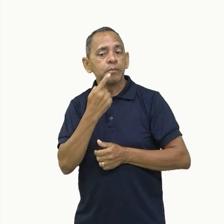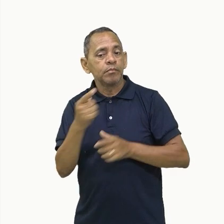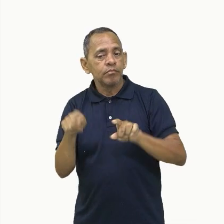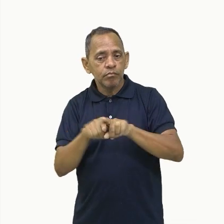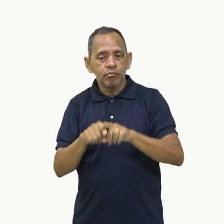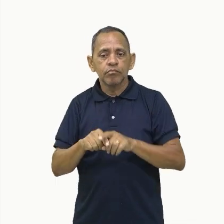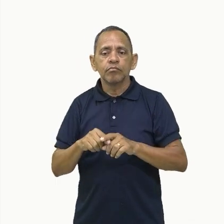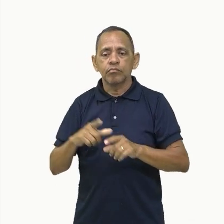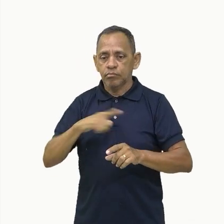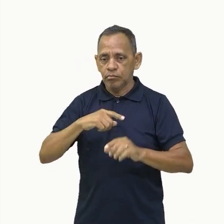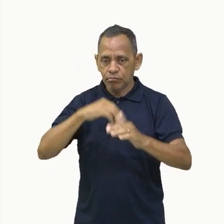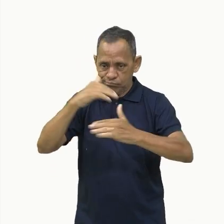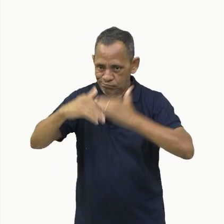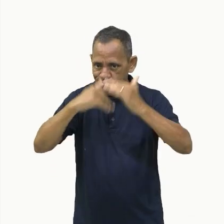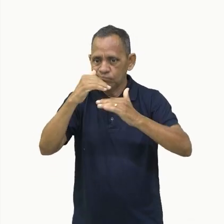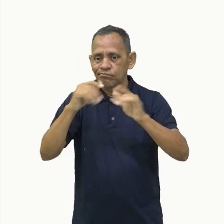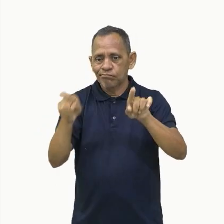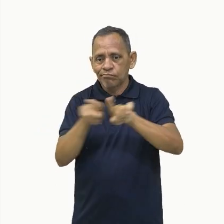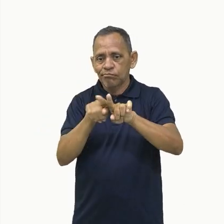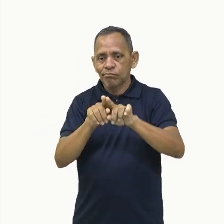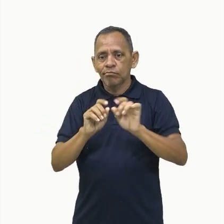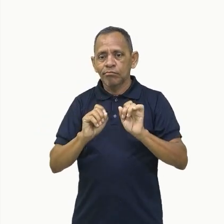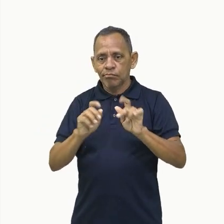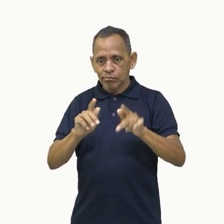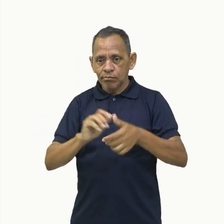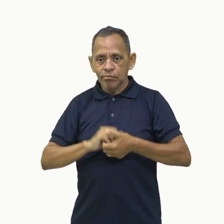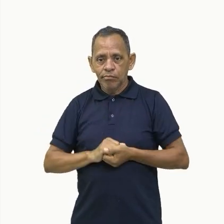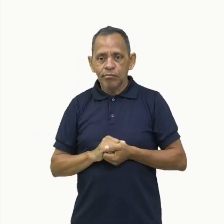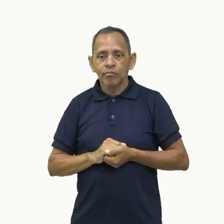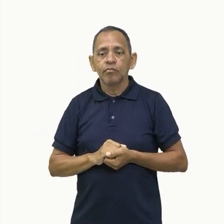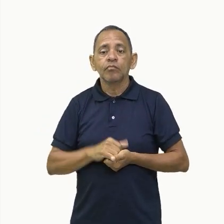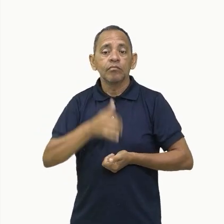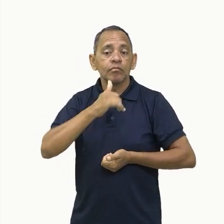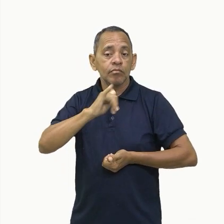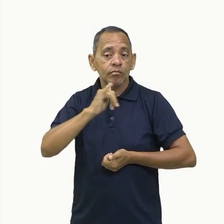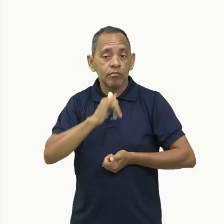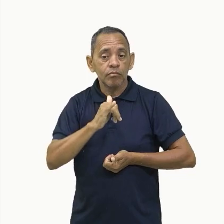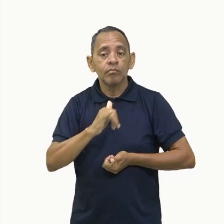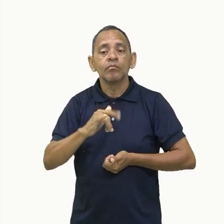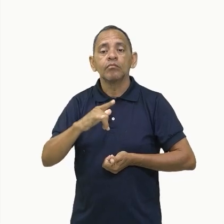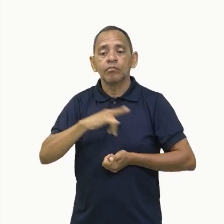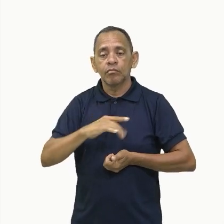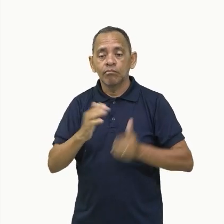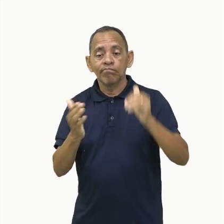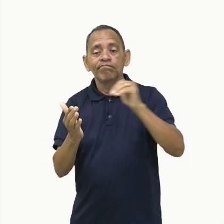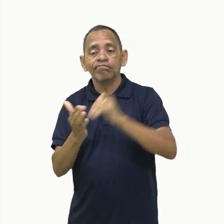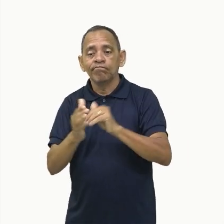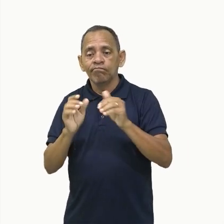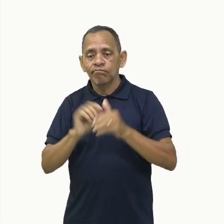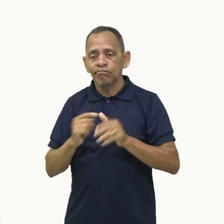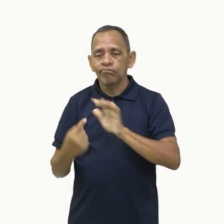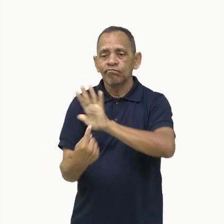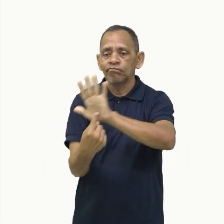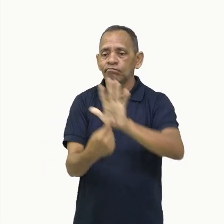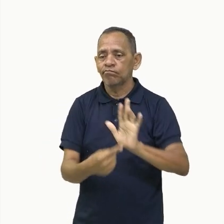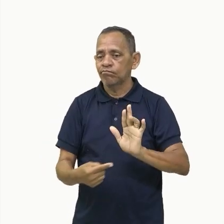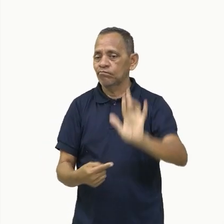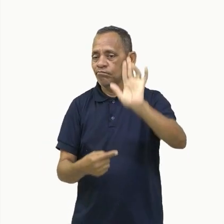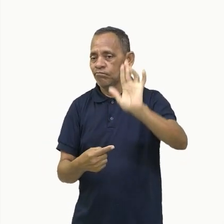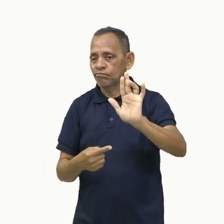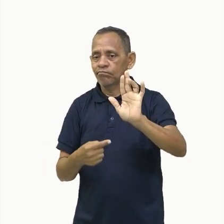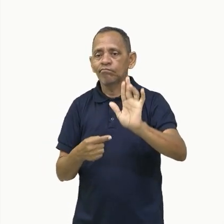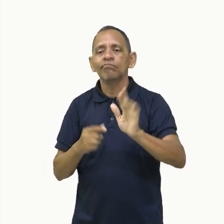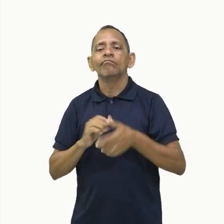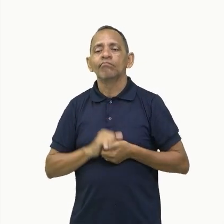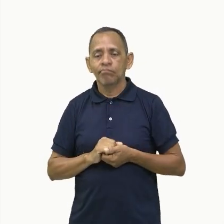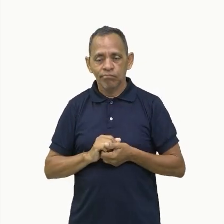desenvolvimento também, tá bom? Então, as energias acabam aí se destacando também na